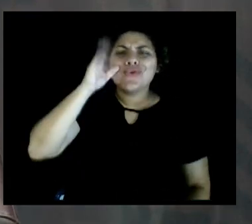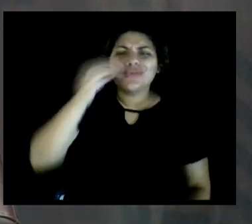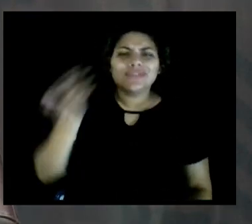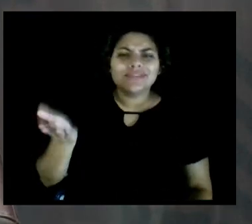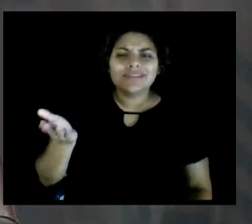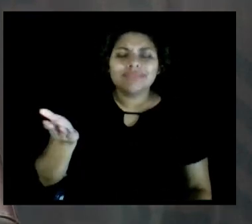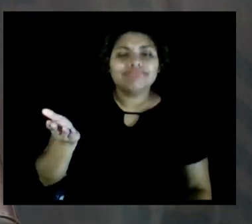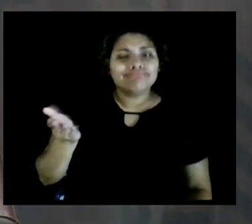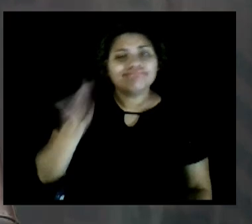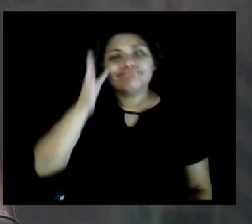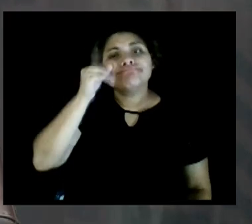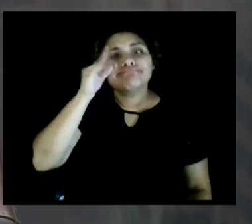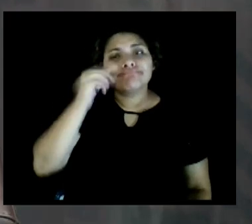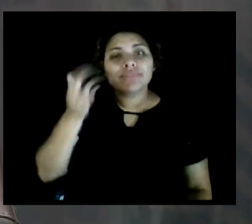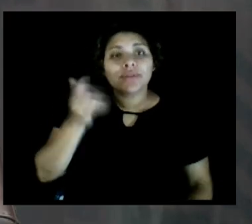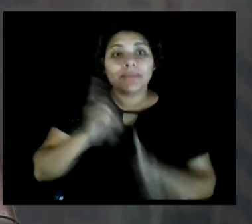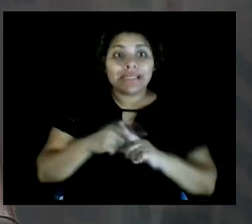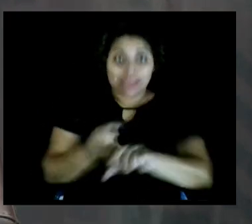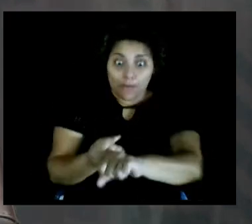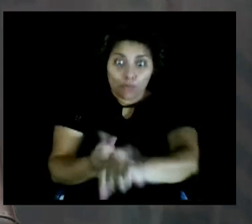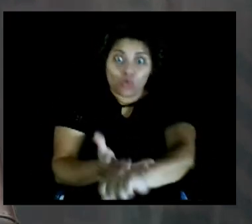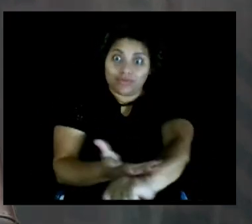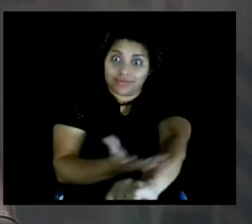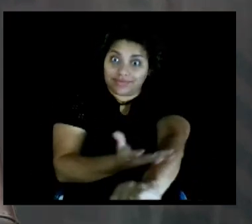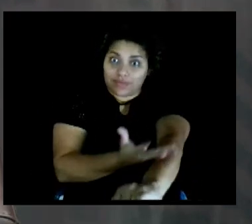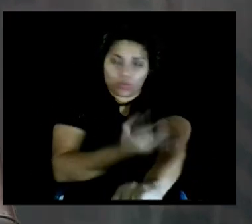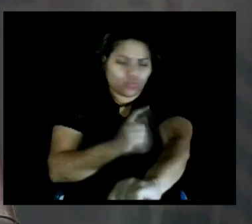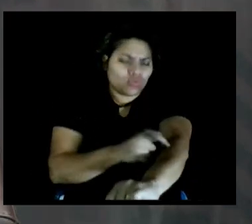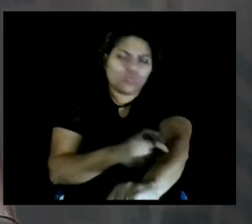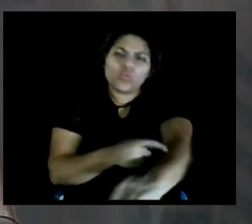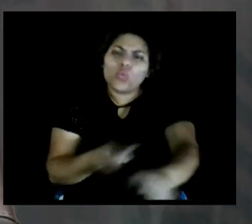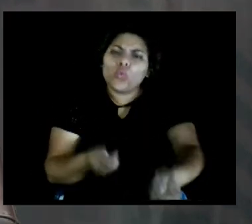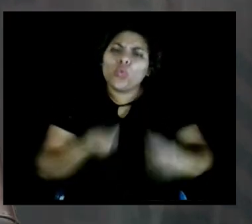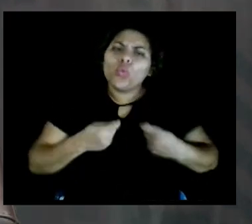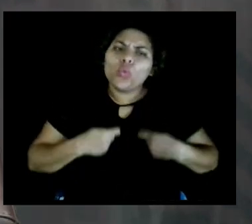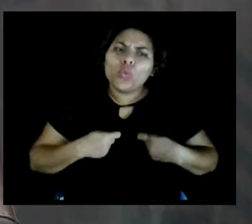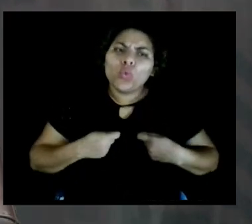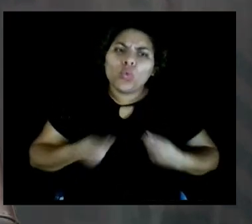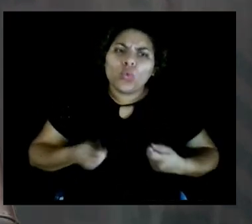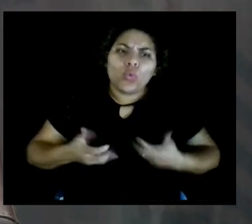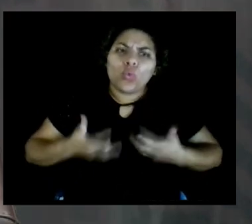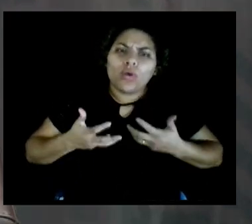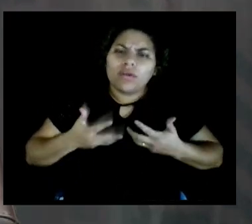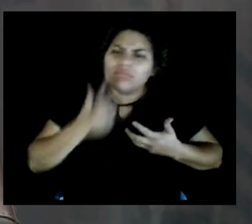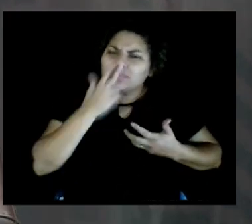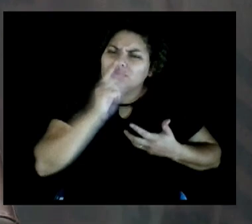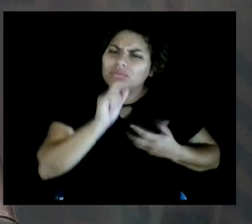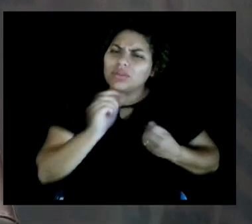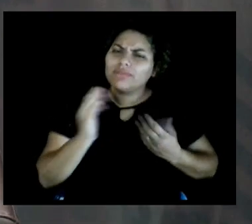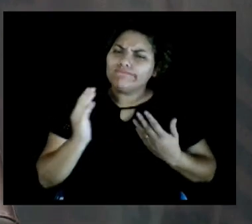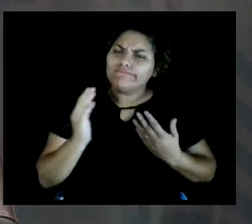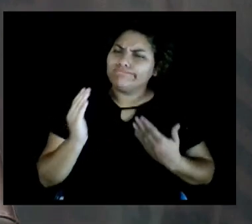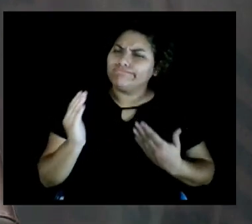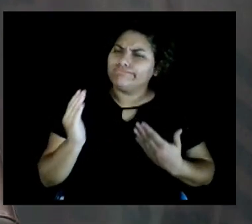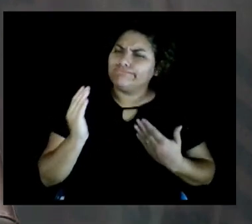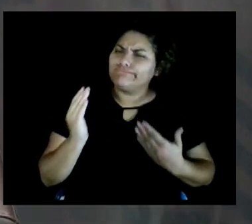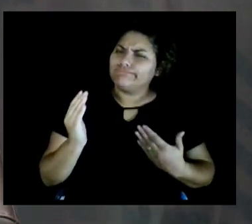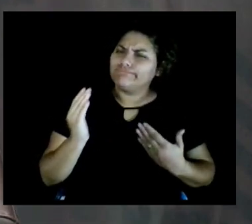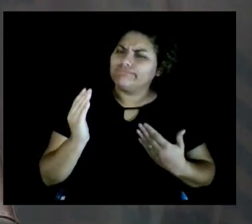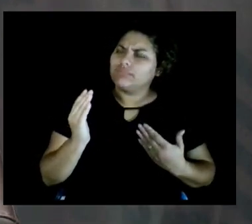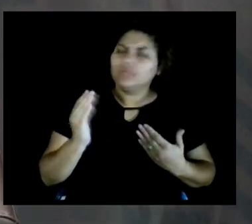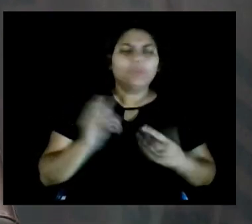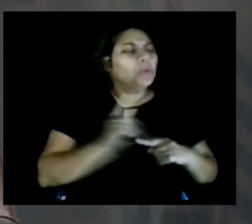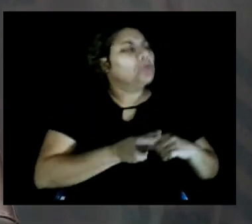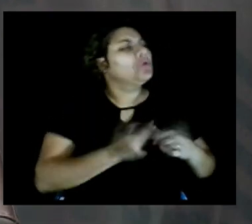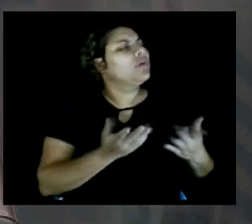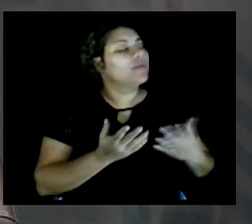são vibradas por eles são emoções de desconfiança também. Por quê? Então, porque assim, será que